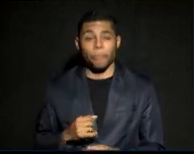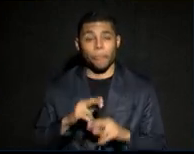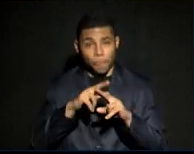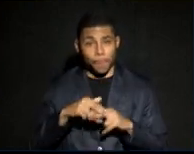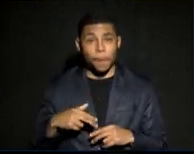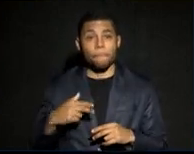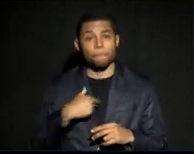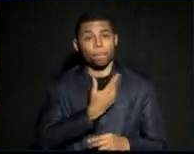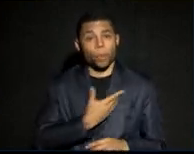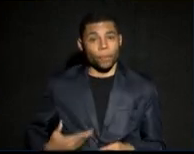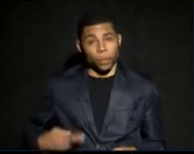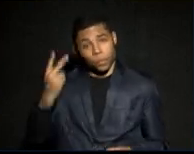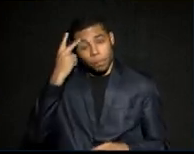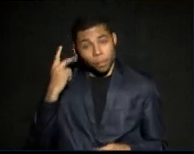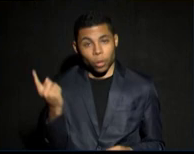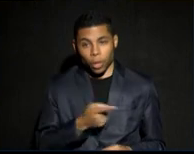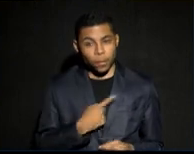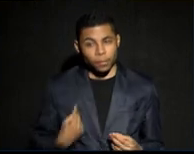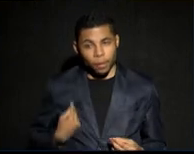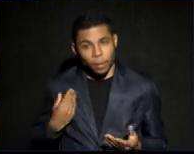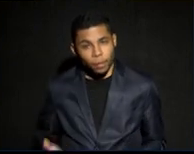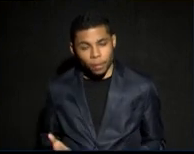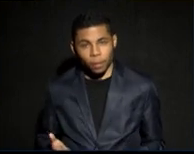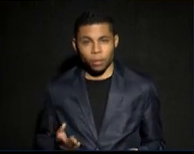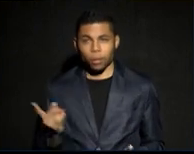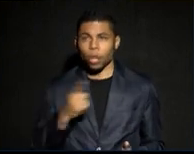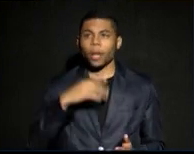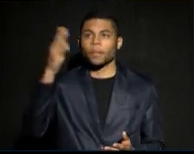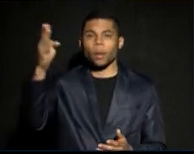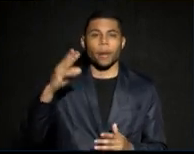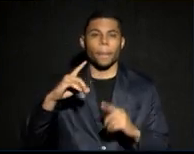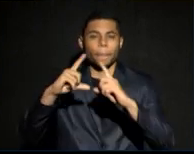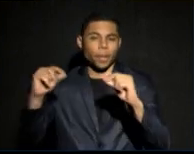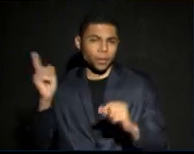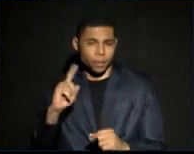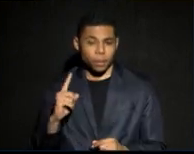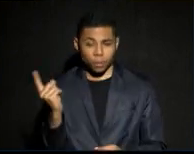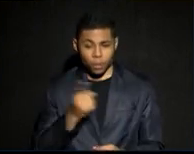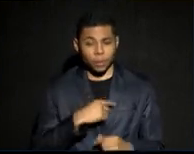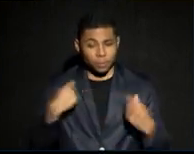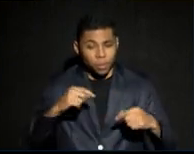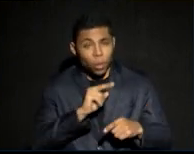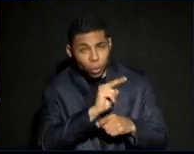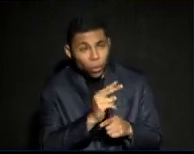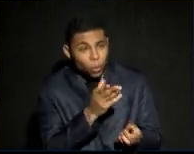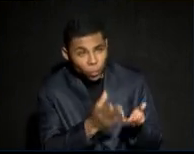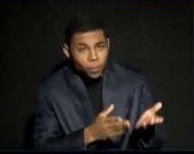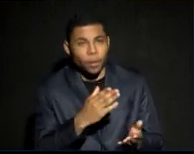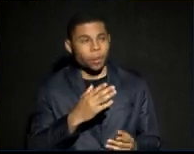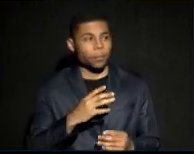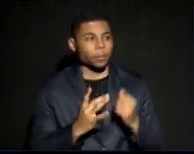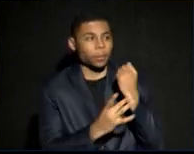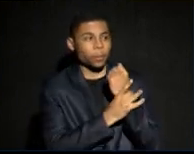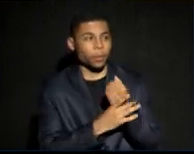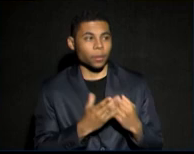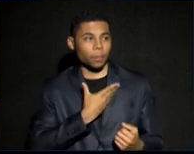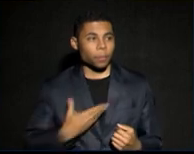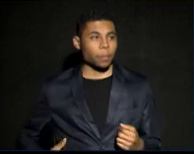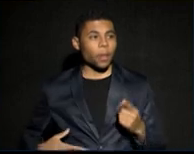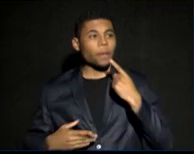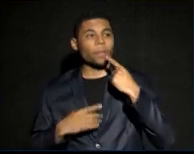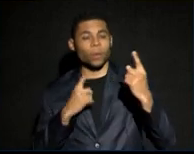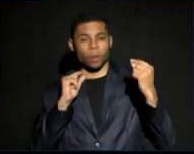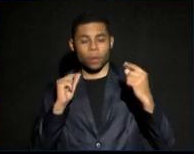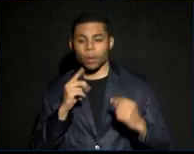discussão para Governador de São Paulo então aqui nós estamos no chão não estão lá em Brasília e Guarulhos São Paulo tem que cuidar da Segurança Pública ele veio discutir segurança